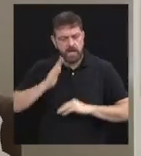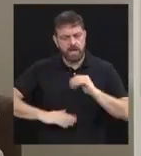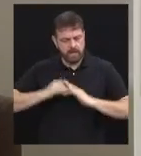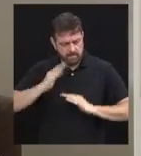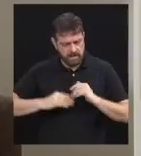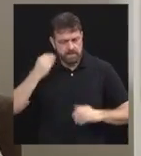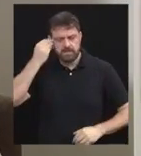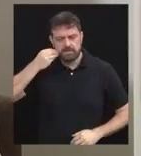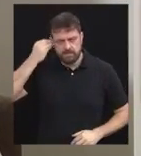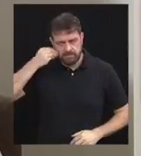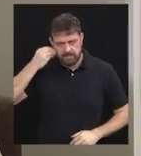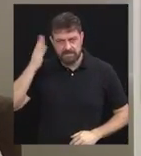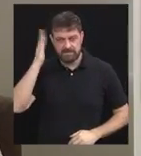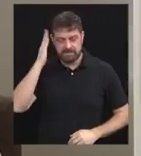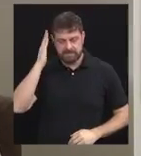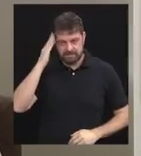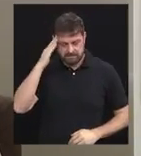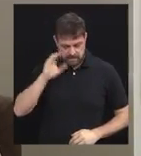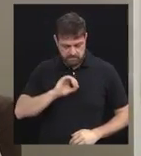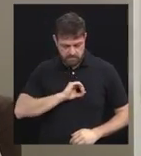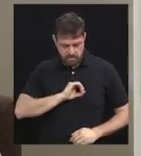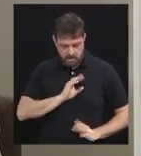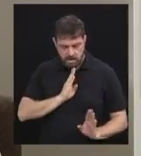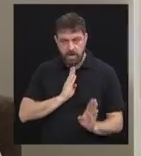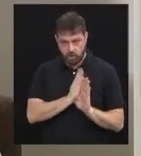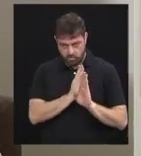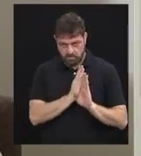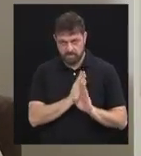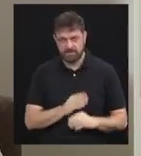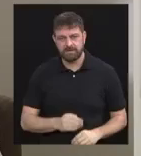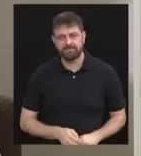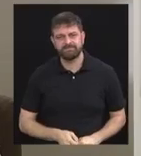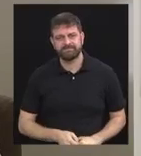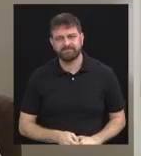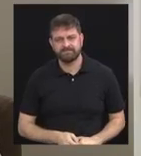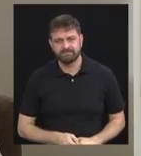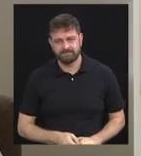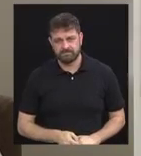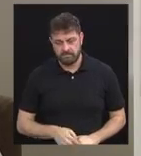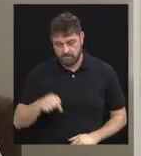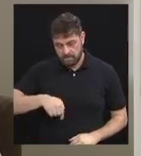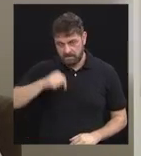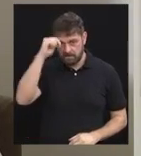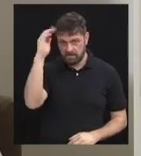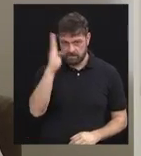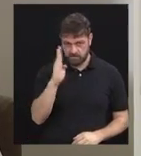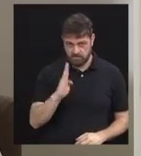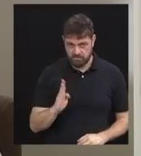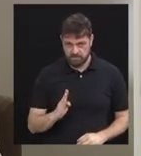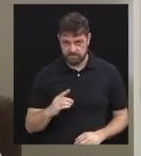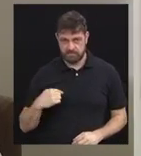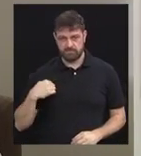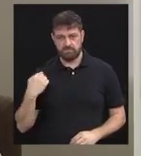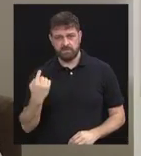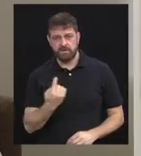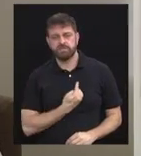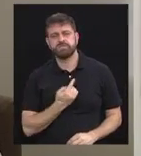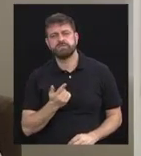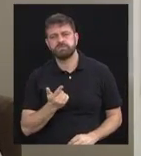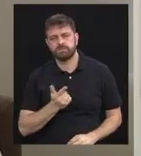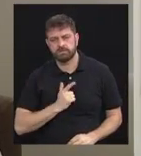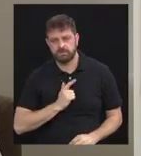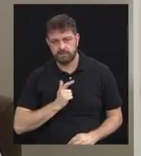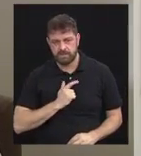fazer diagnóstico das lesões mamárias também. Aqui no Brasil, nós temos